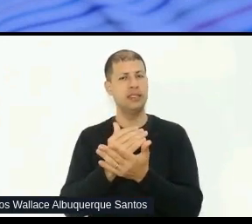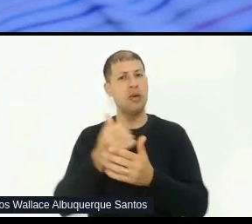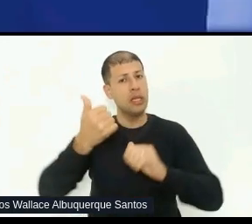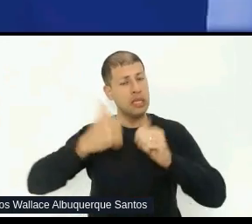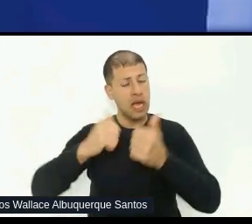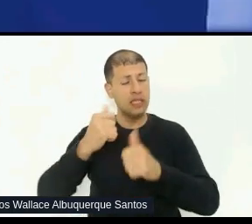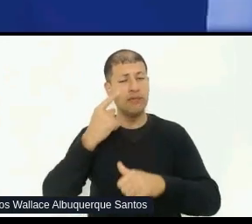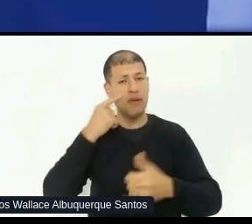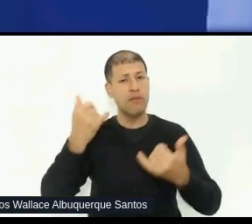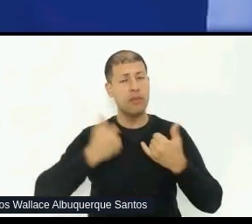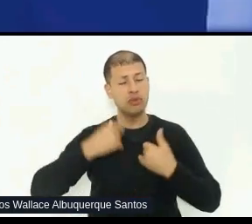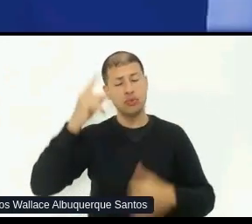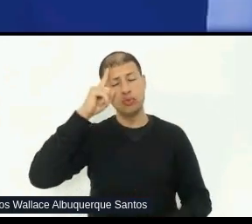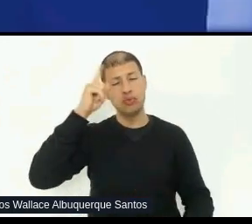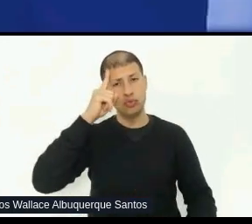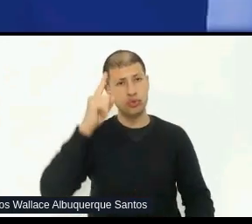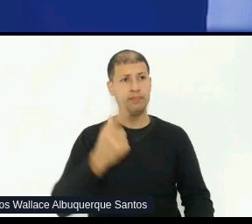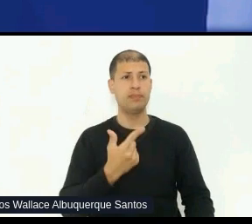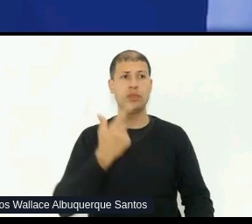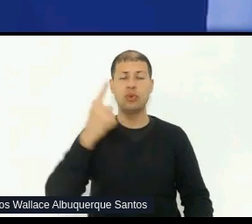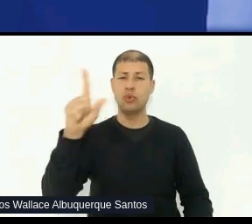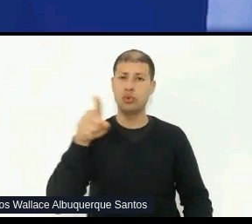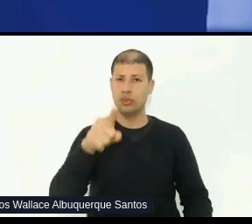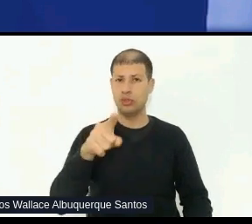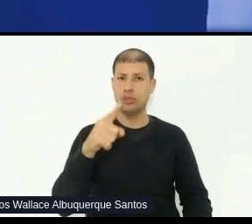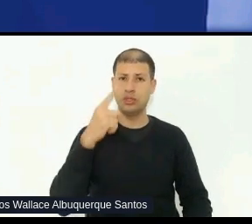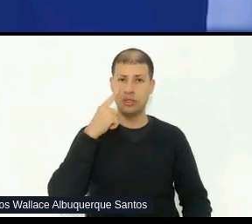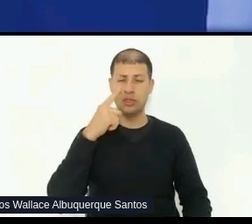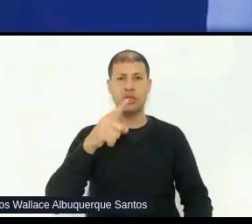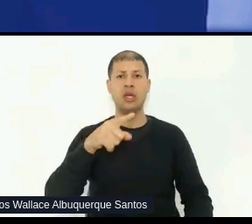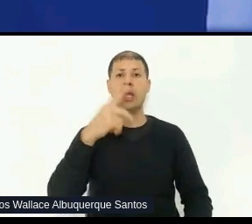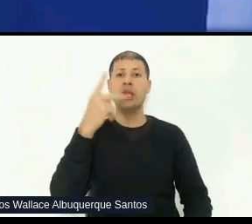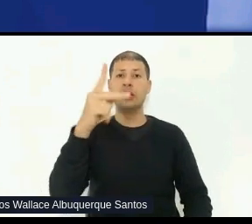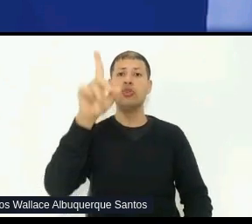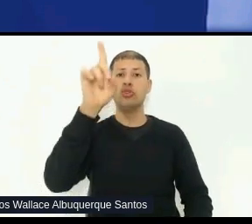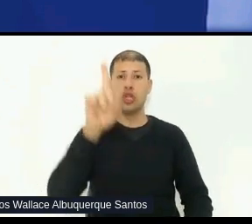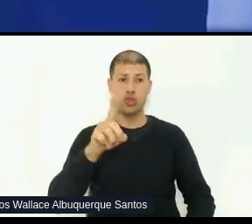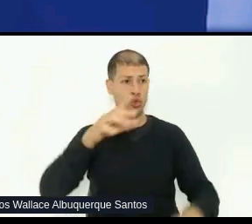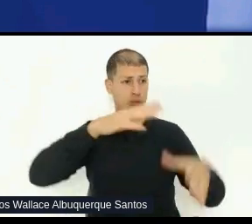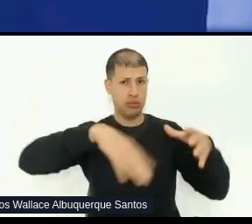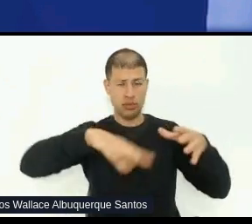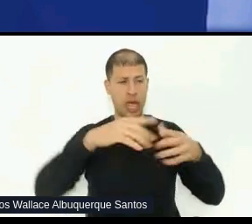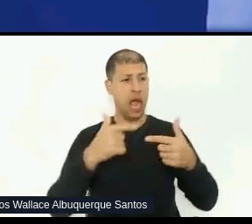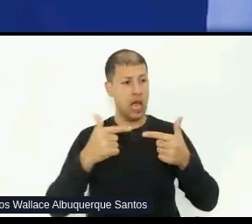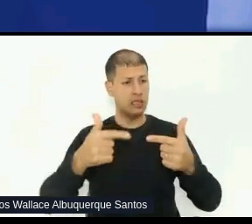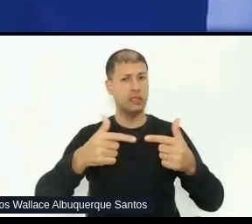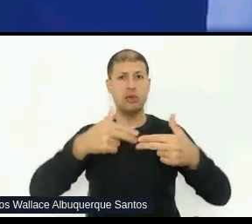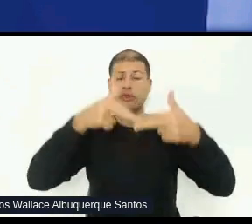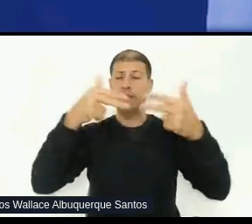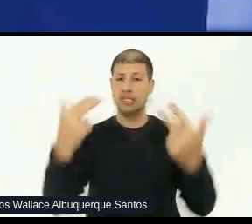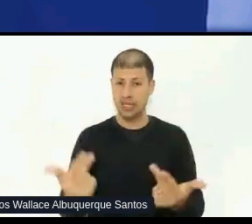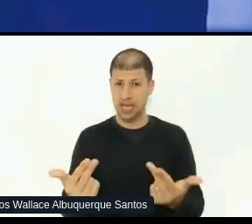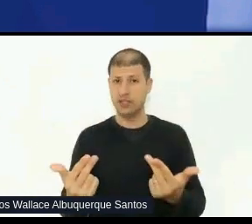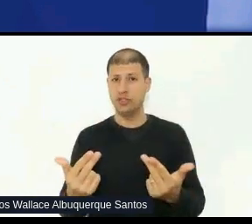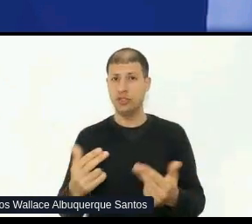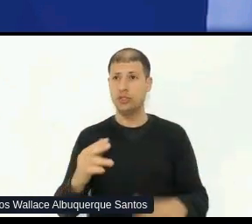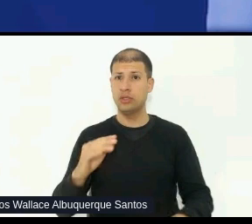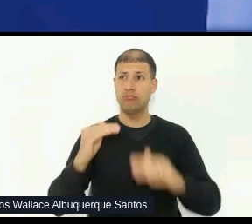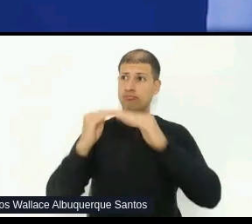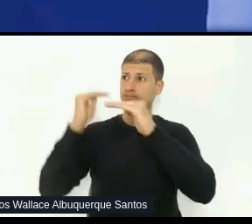dia. Tá? Outra coisa, pessoal, cobre do seu board, dos seus diretores, ações para a diversidade. Tá? A alta liderança é